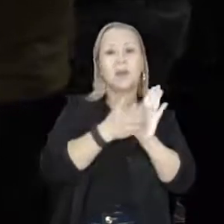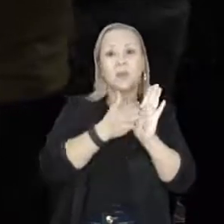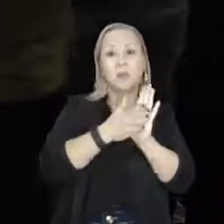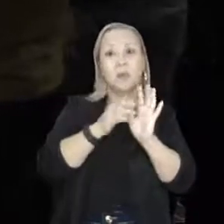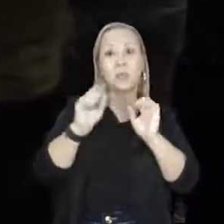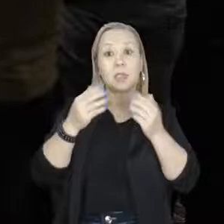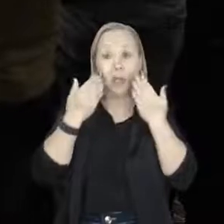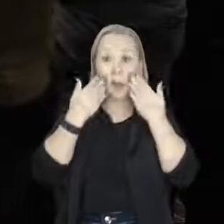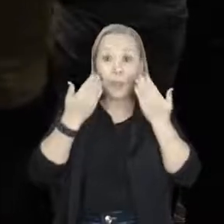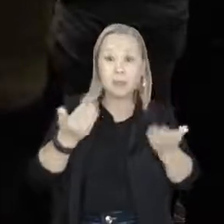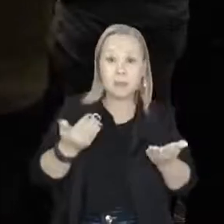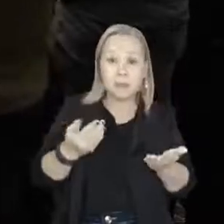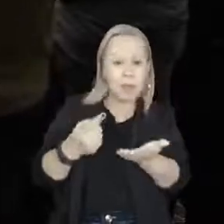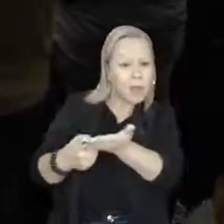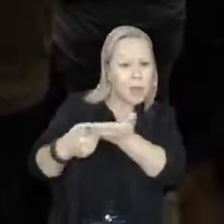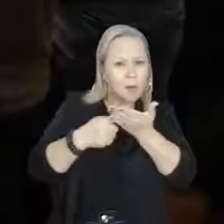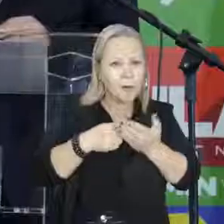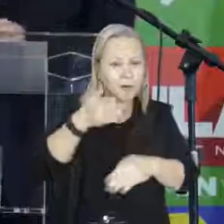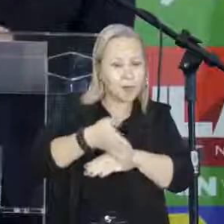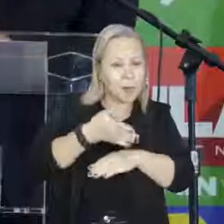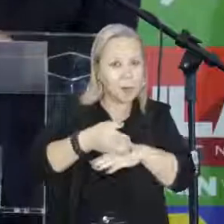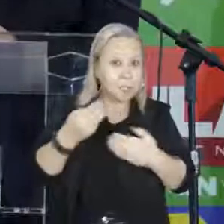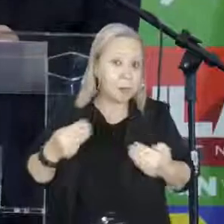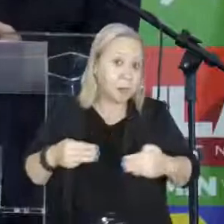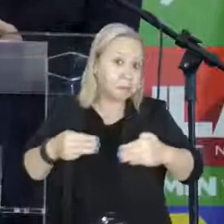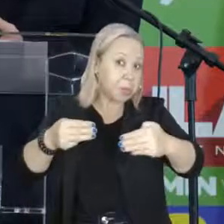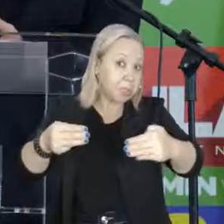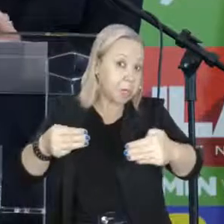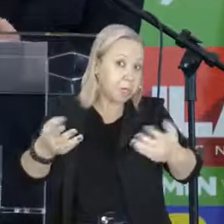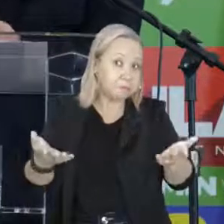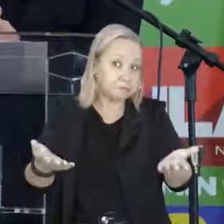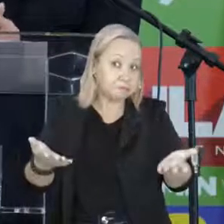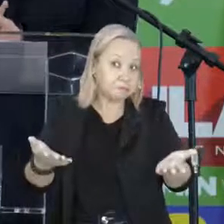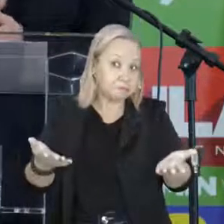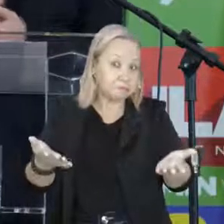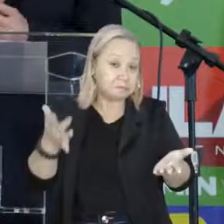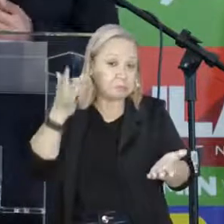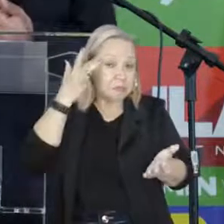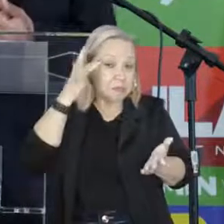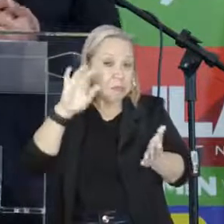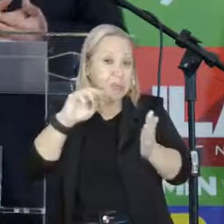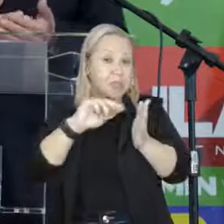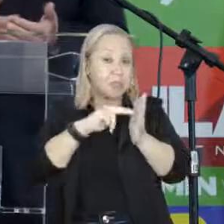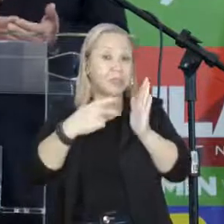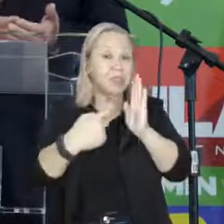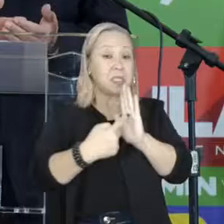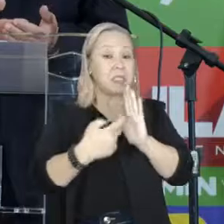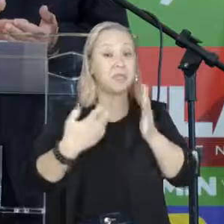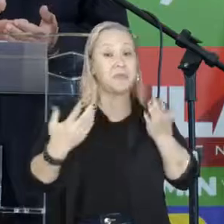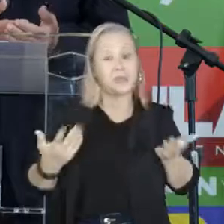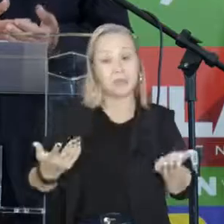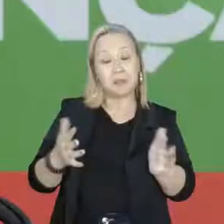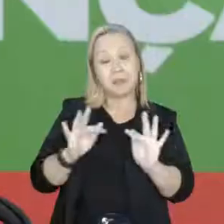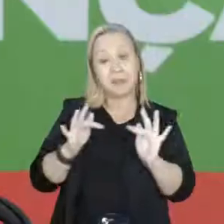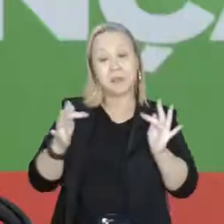convite para participar de um ministério? Não significa, por uma razão simples.